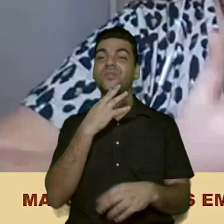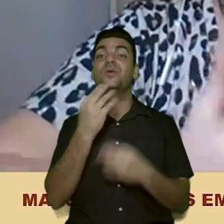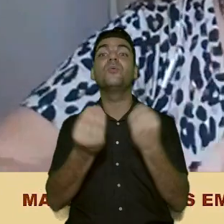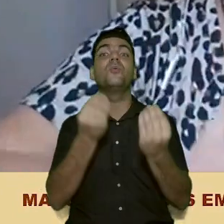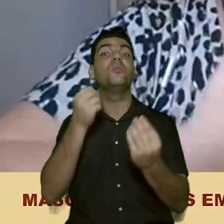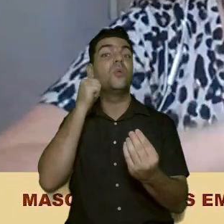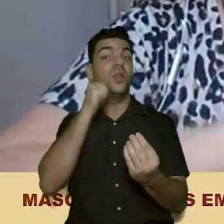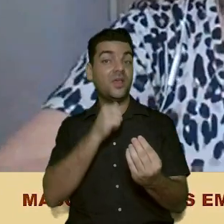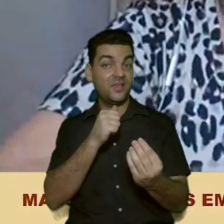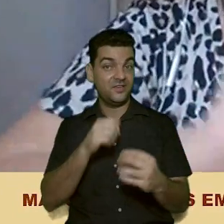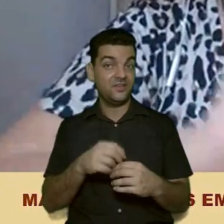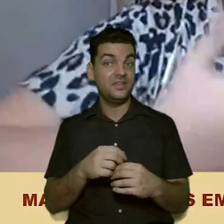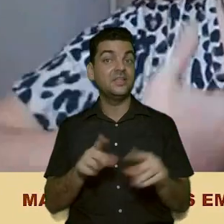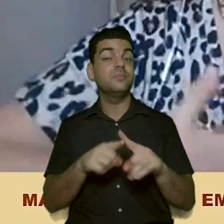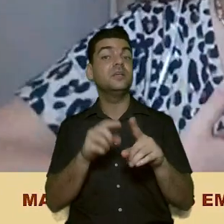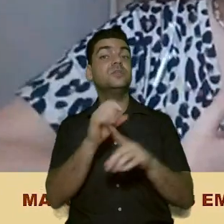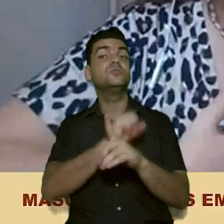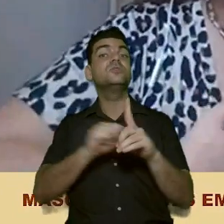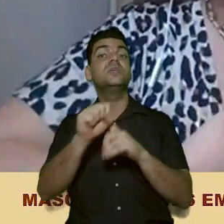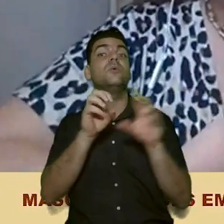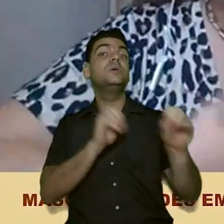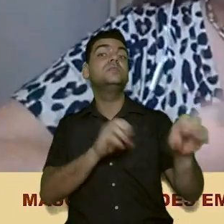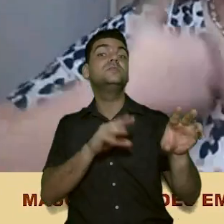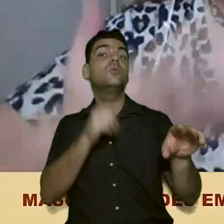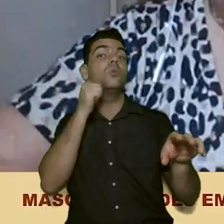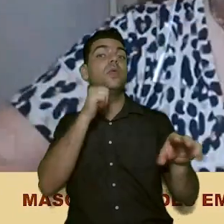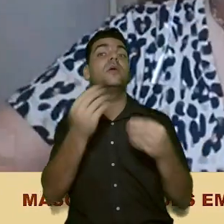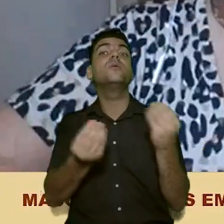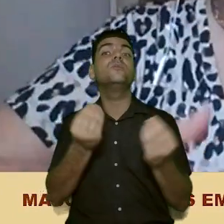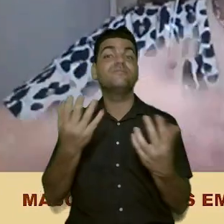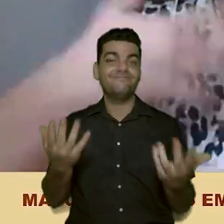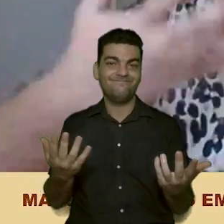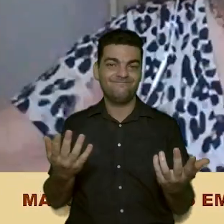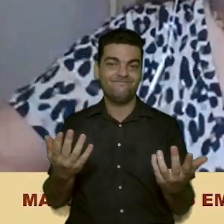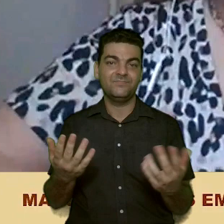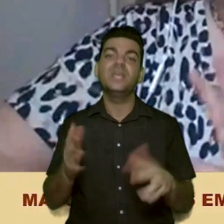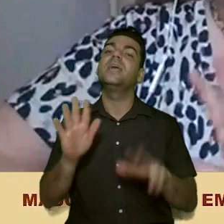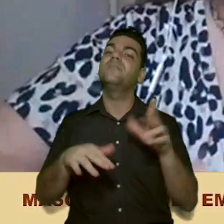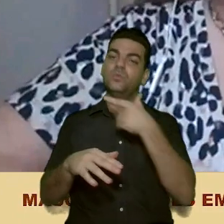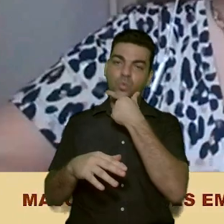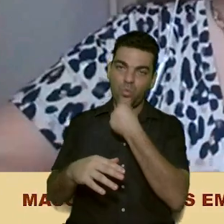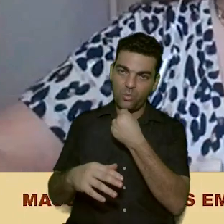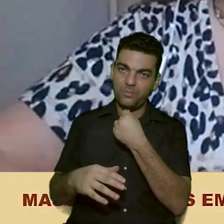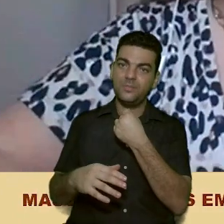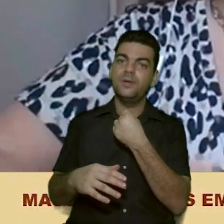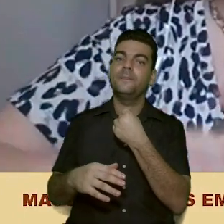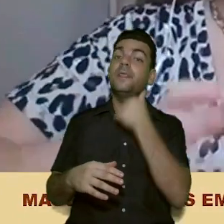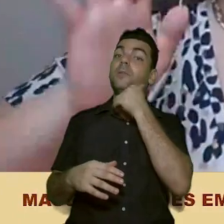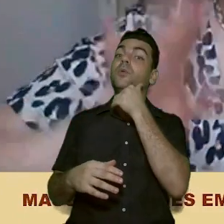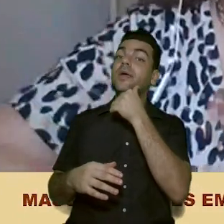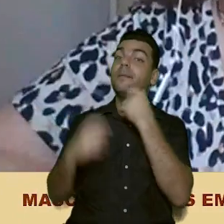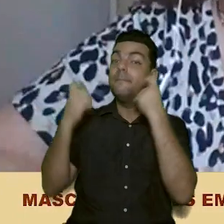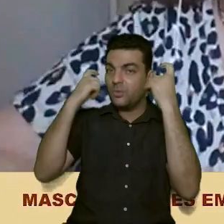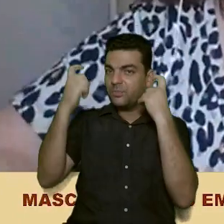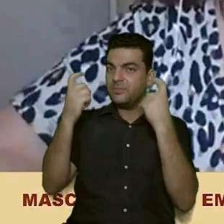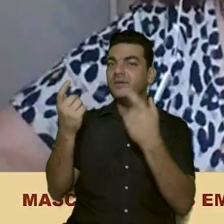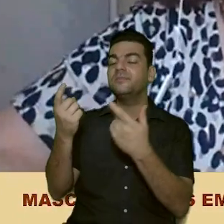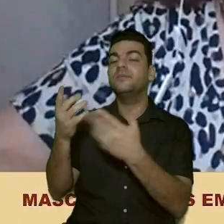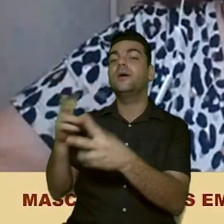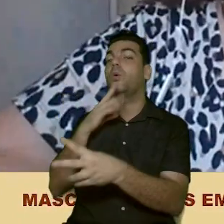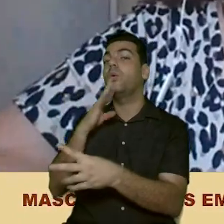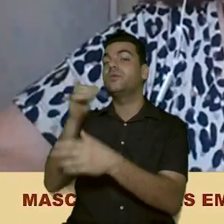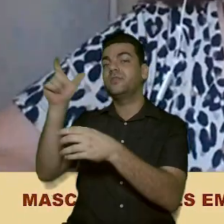foram criadas e educadas, assim como a gente se dedica a compreender como os homens foram criados e educados. Por enquanto é isso, Rafa.